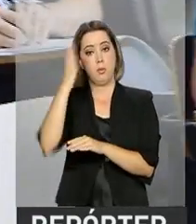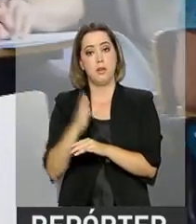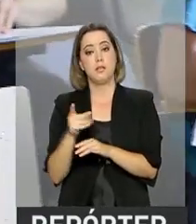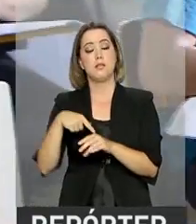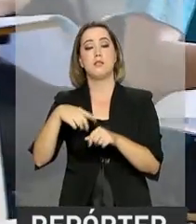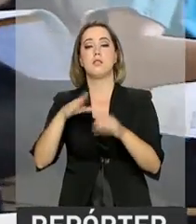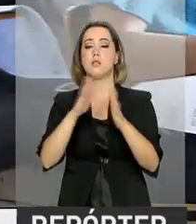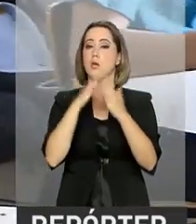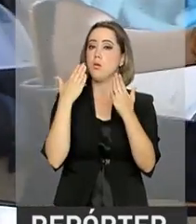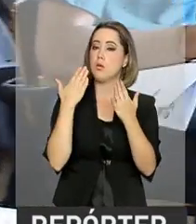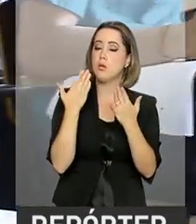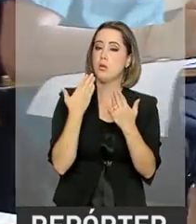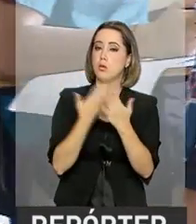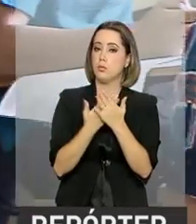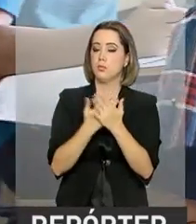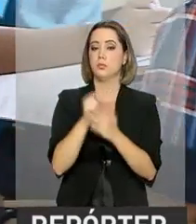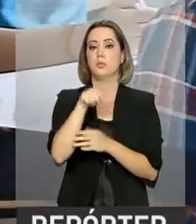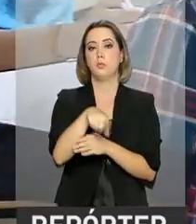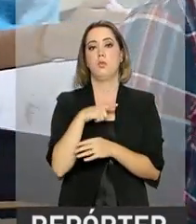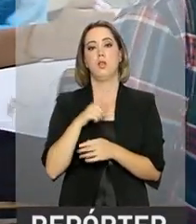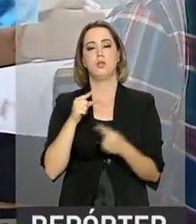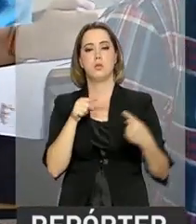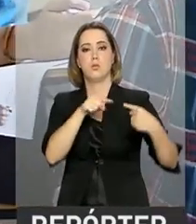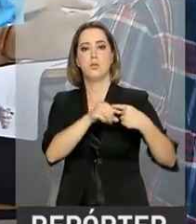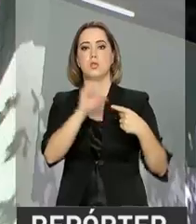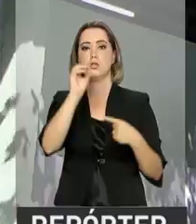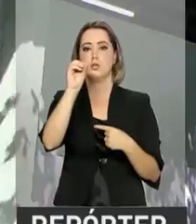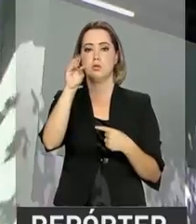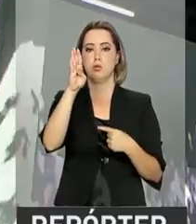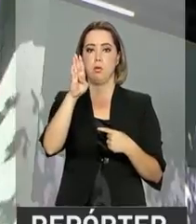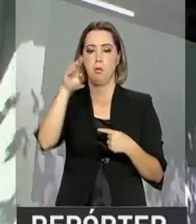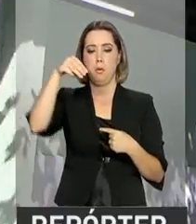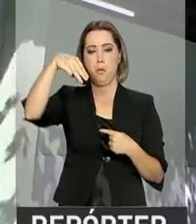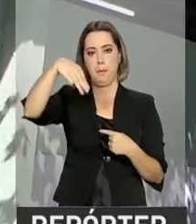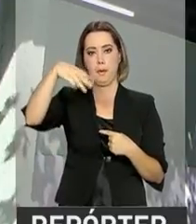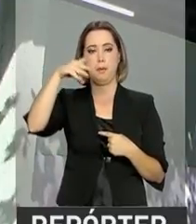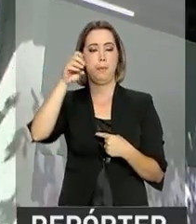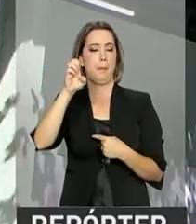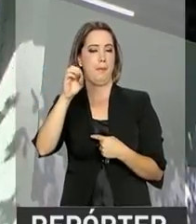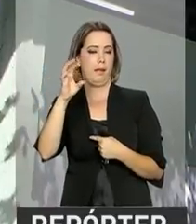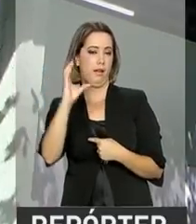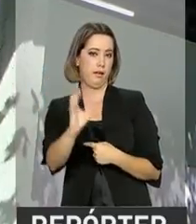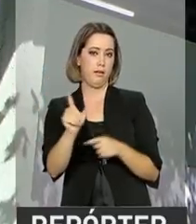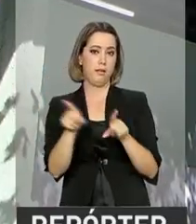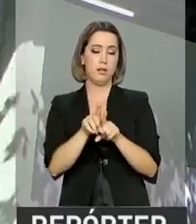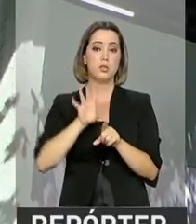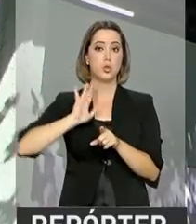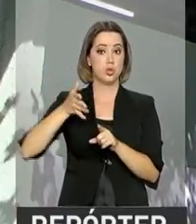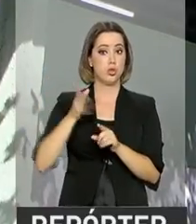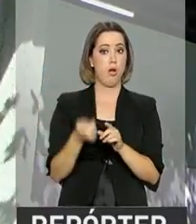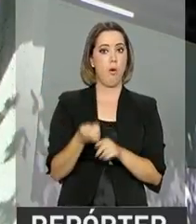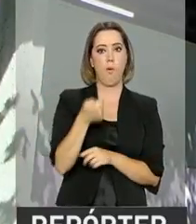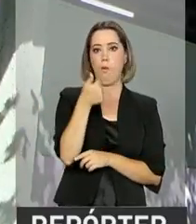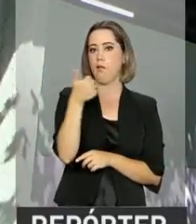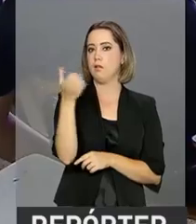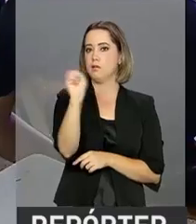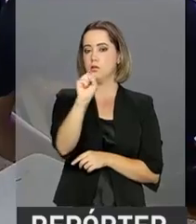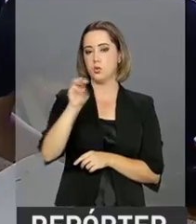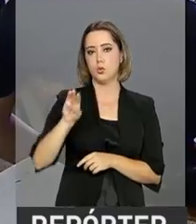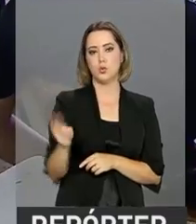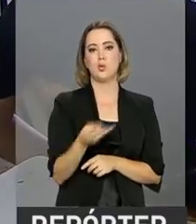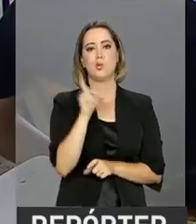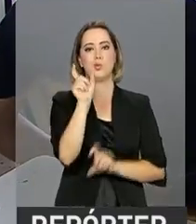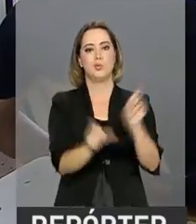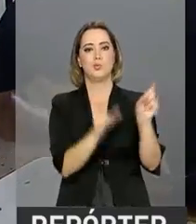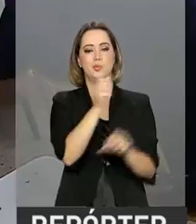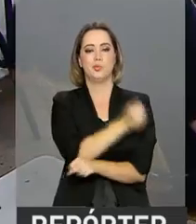Matemática das escolas públicas a Obmep criada em 2005 a olimpíada já chegou a quase 18 milhões de